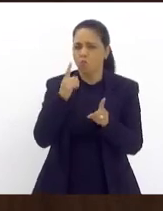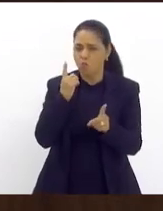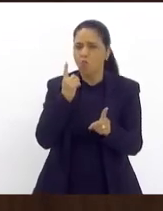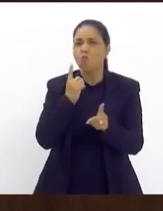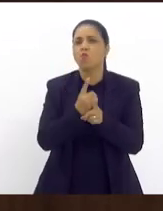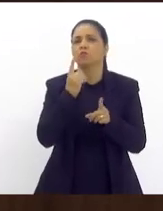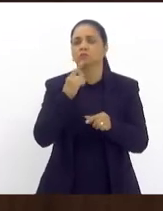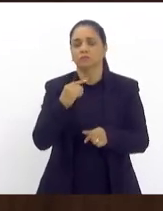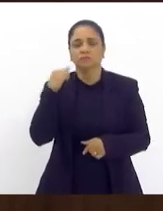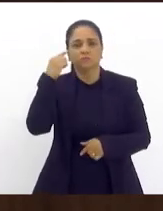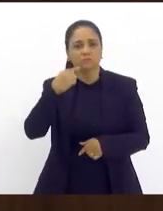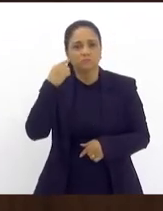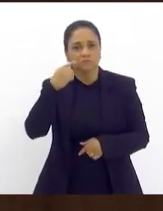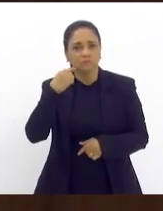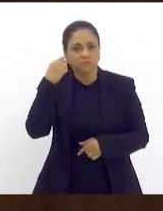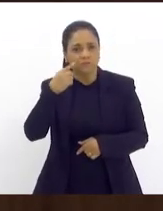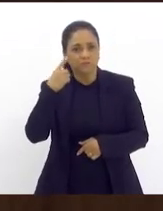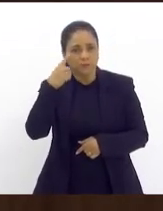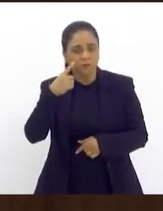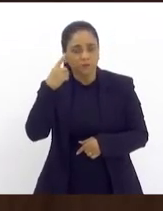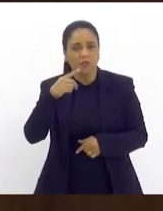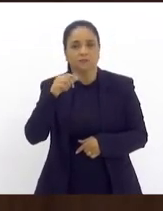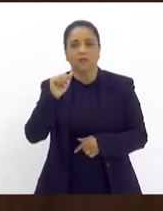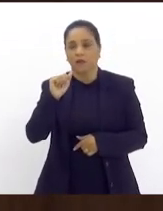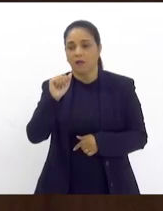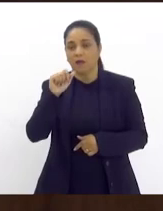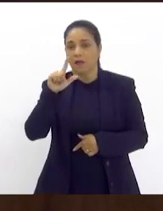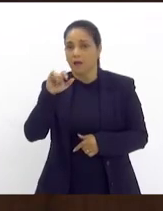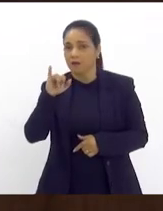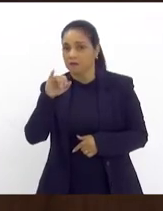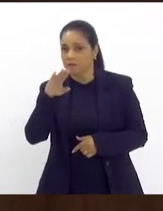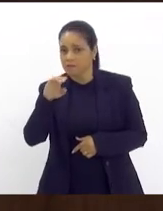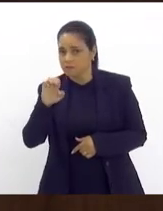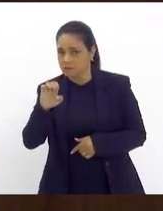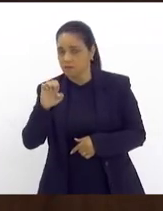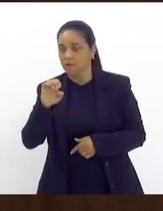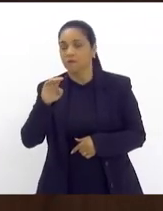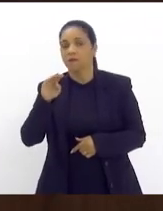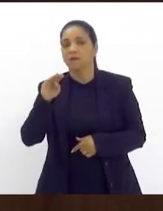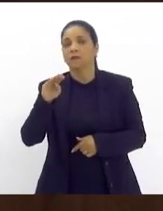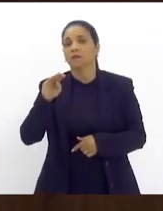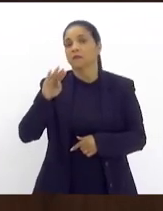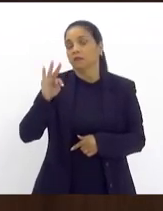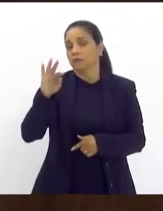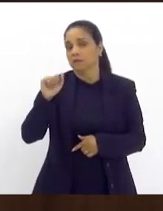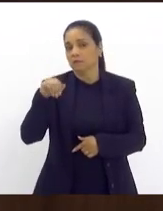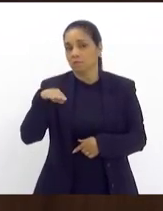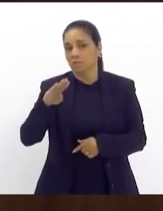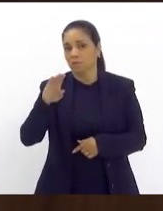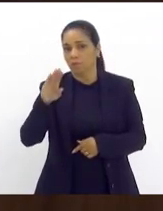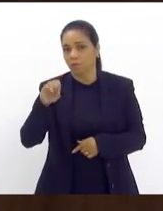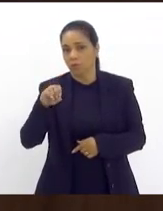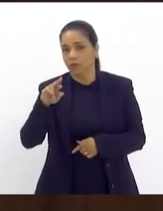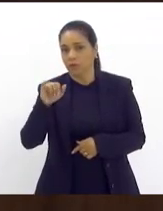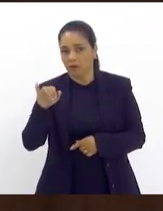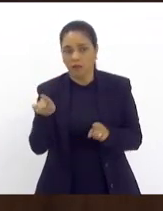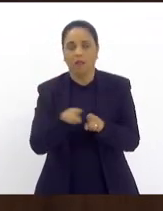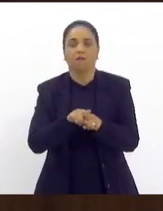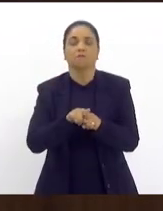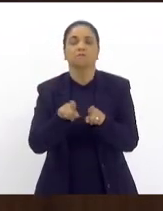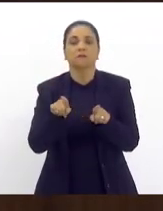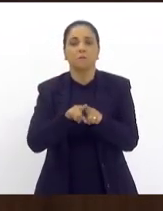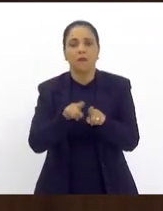tamborg que foi o deputada Lucinha Com certeza se lembra dela e acho muito importante que a gente dele destaque